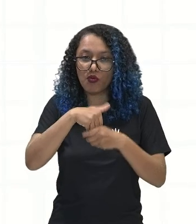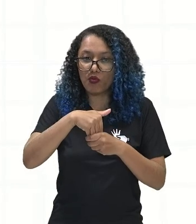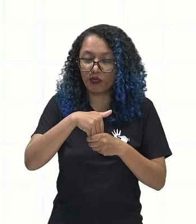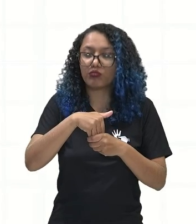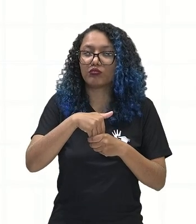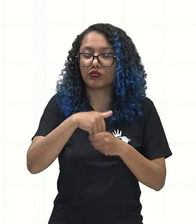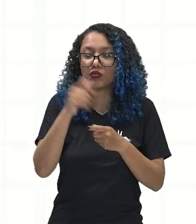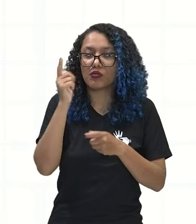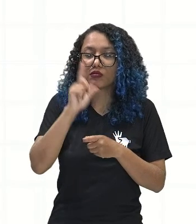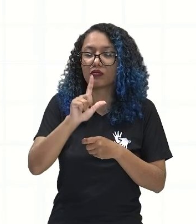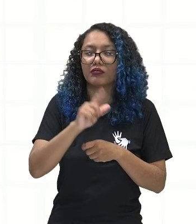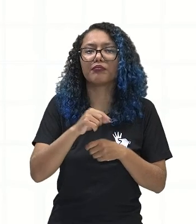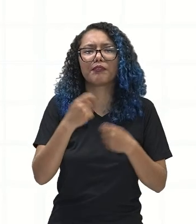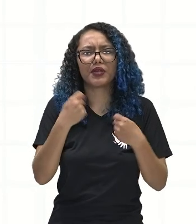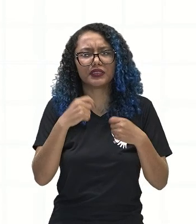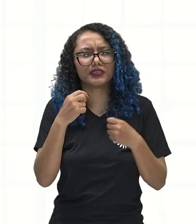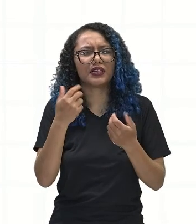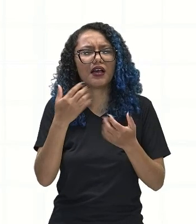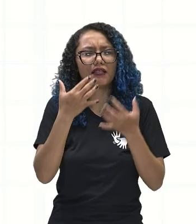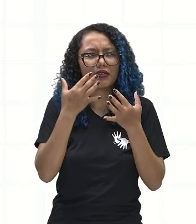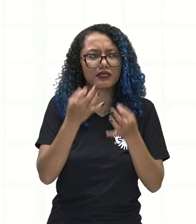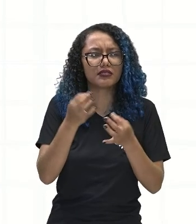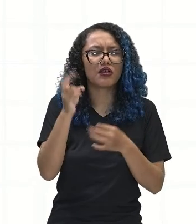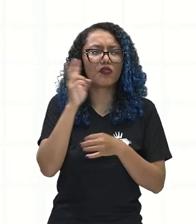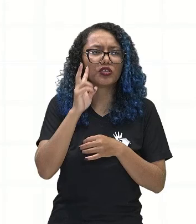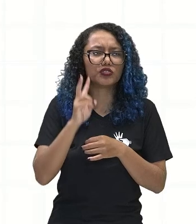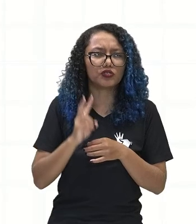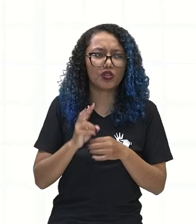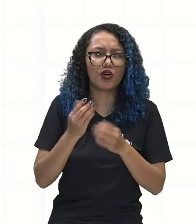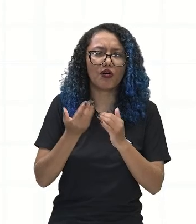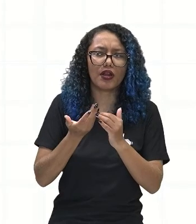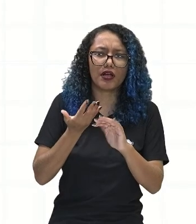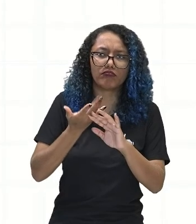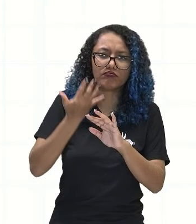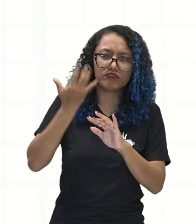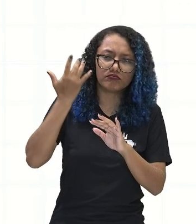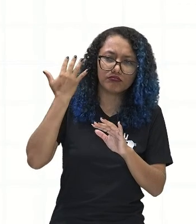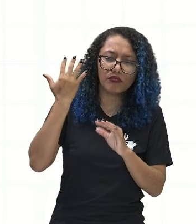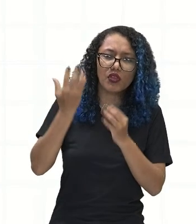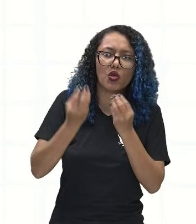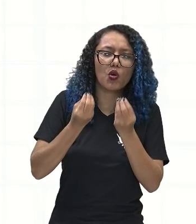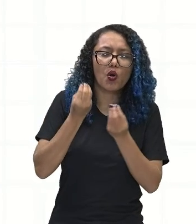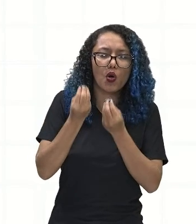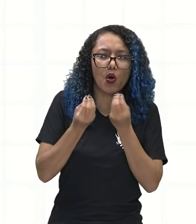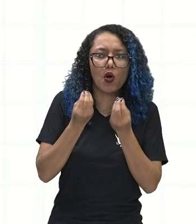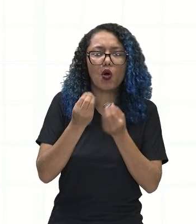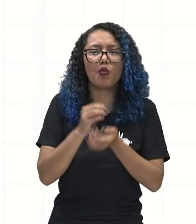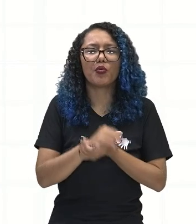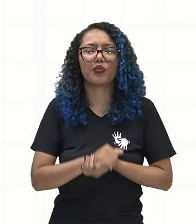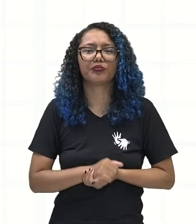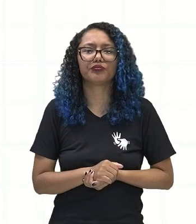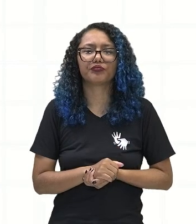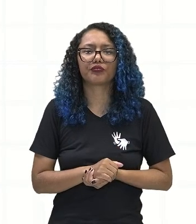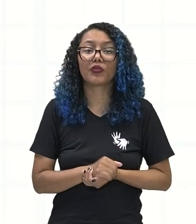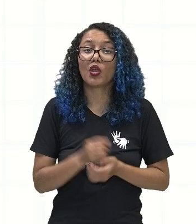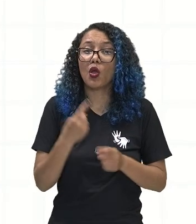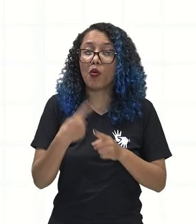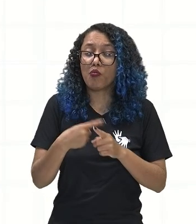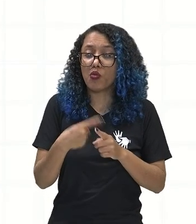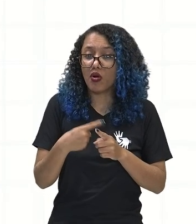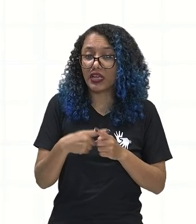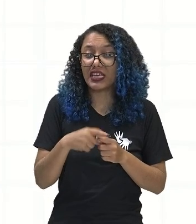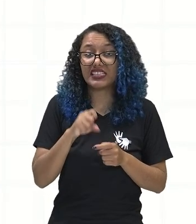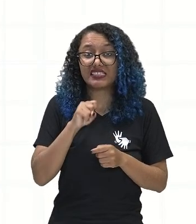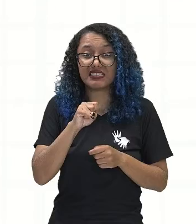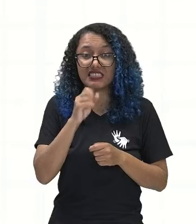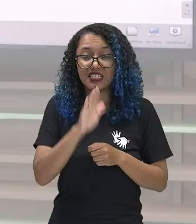pessoa, a história de vida dela, o que ela tem feito pela sociedade, que história ela traz para contar, porque quem se candidata tem que ter uma história